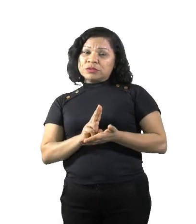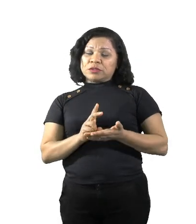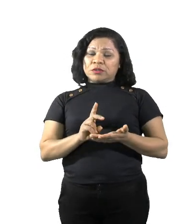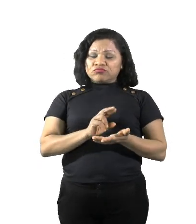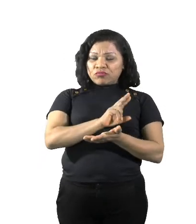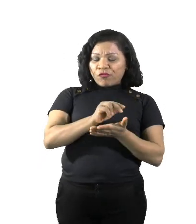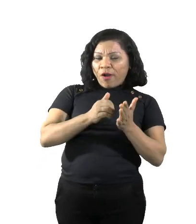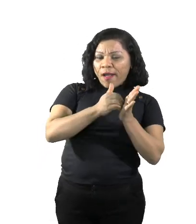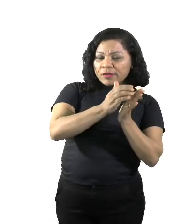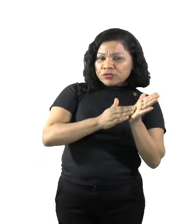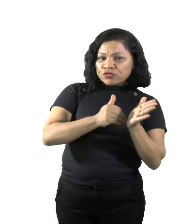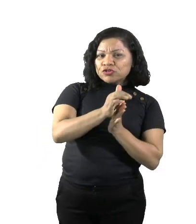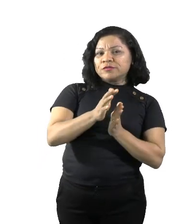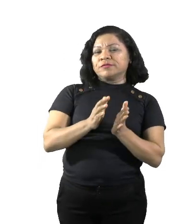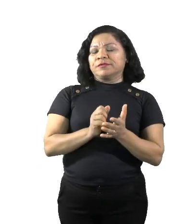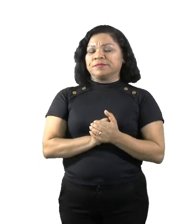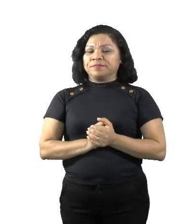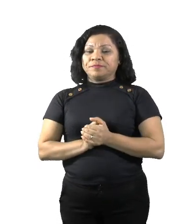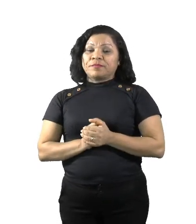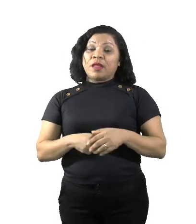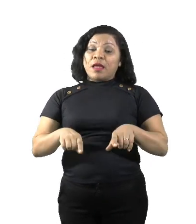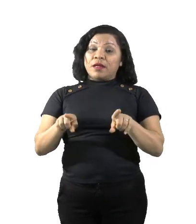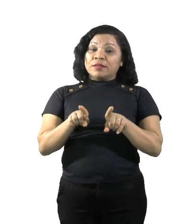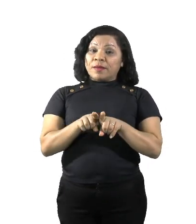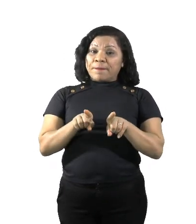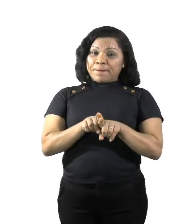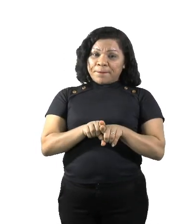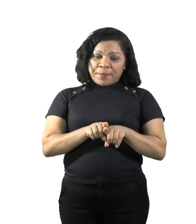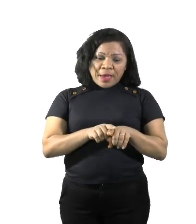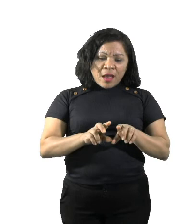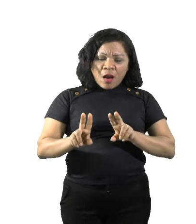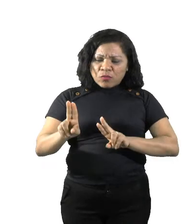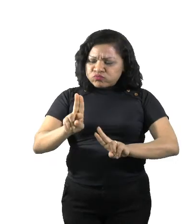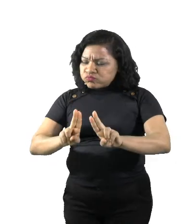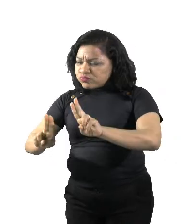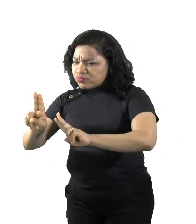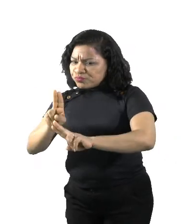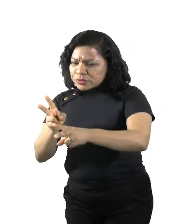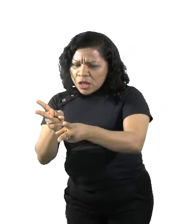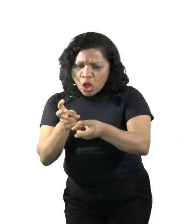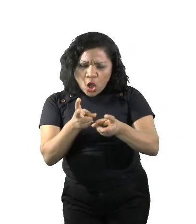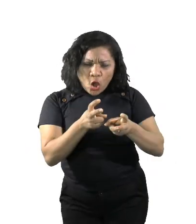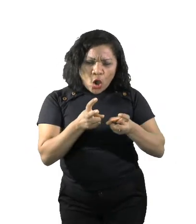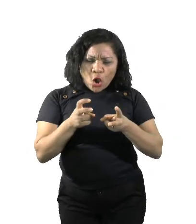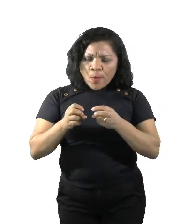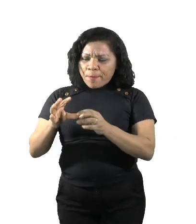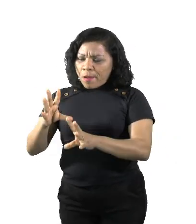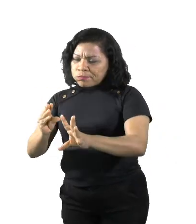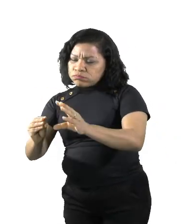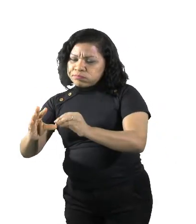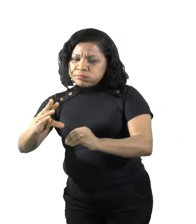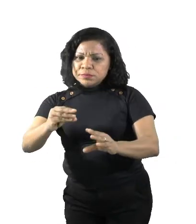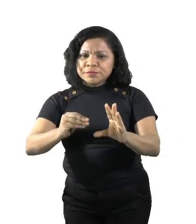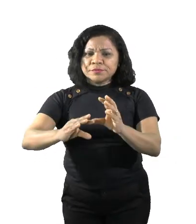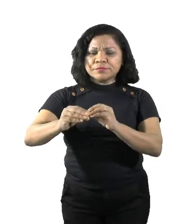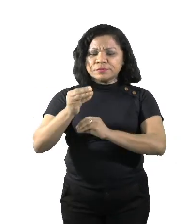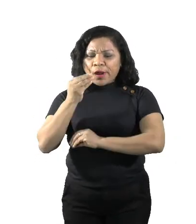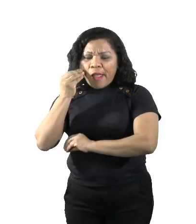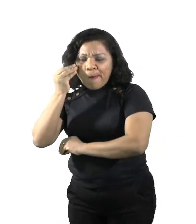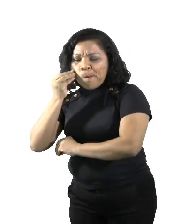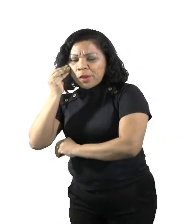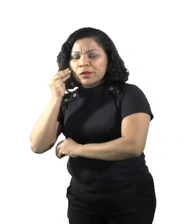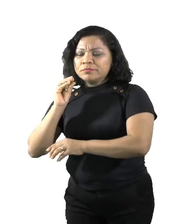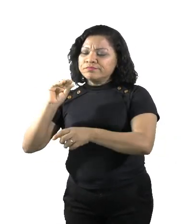tintas, explorar o ambiente pela ação e observação, manipulando, experimentando